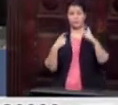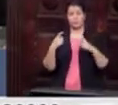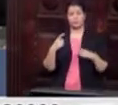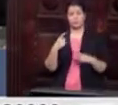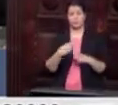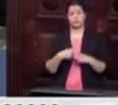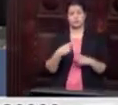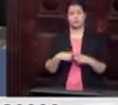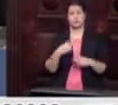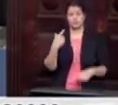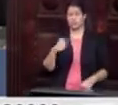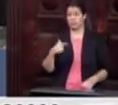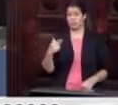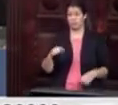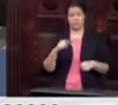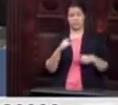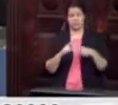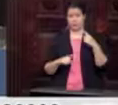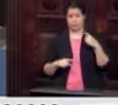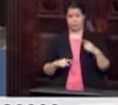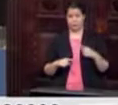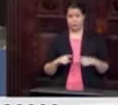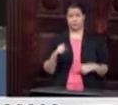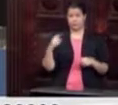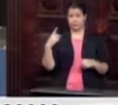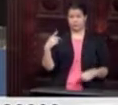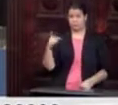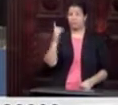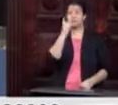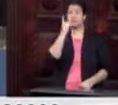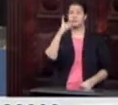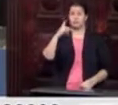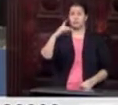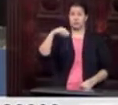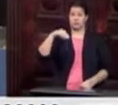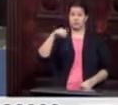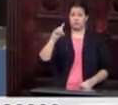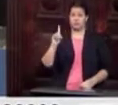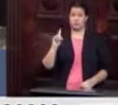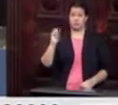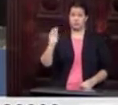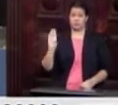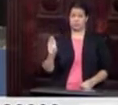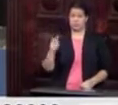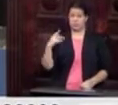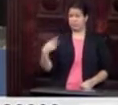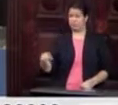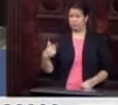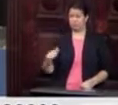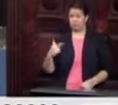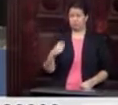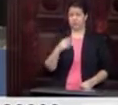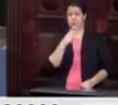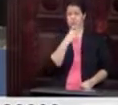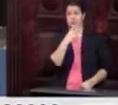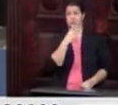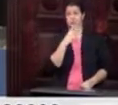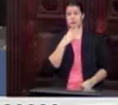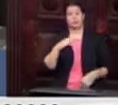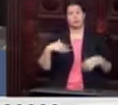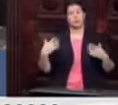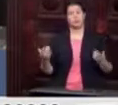pela incoerência de um deputado do PMDB do Rio de Janeiro, parece que não ter conhecimento ou não